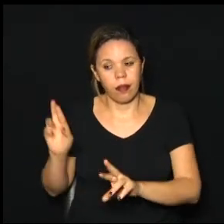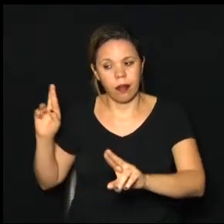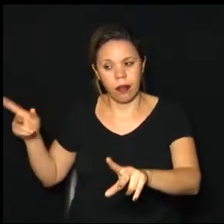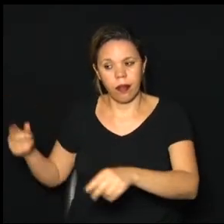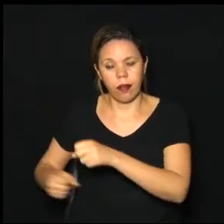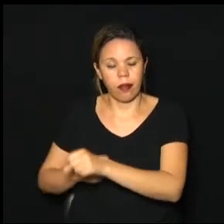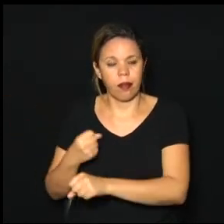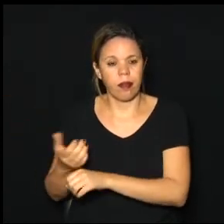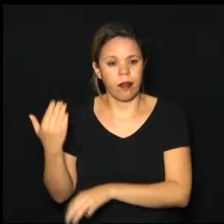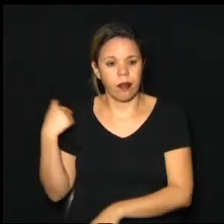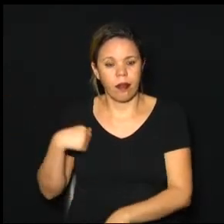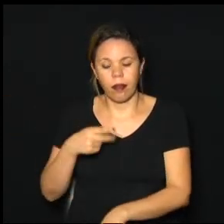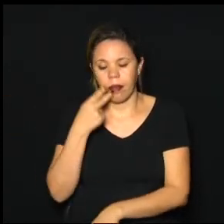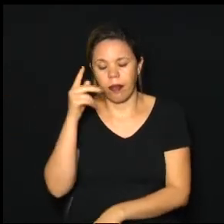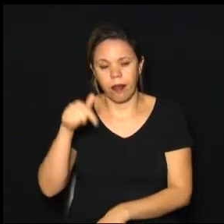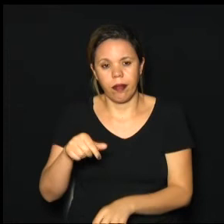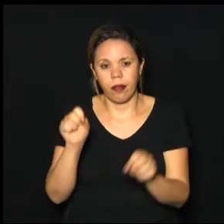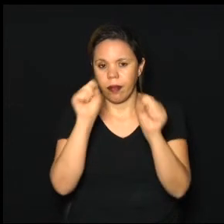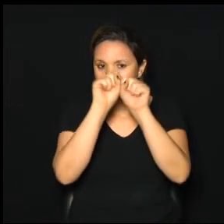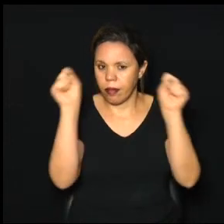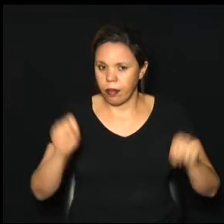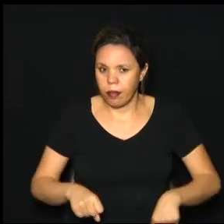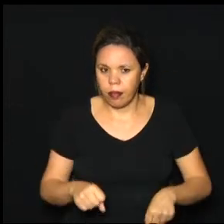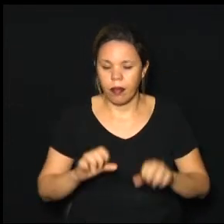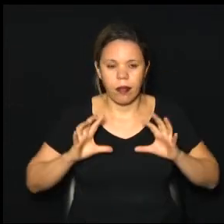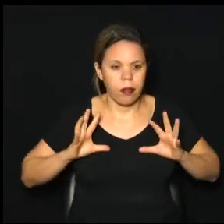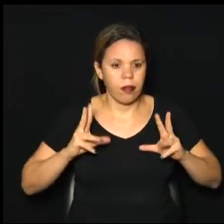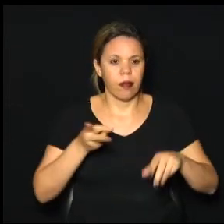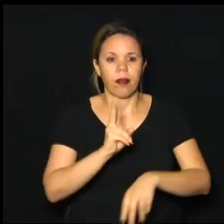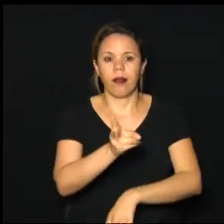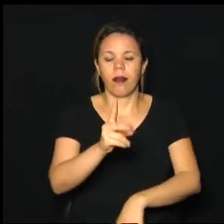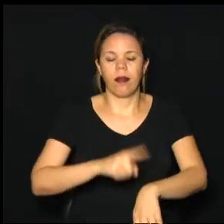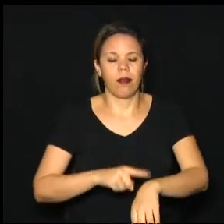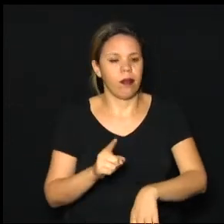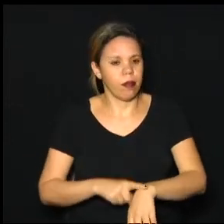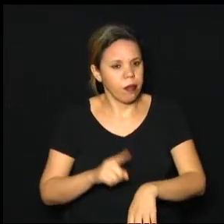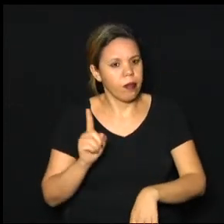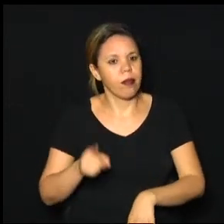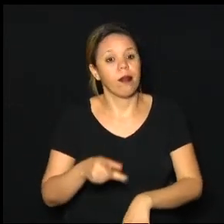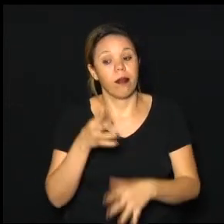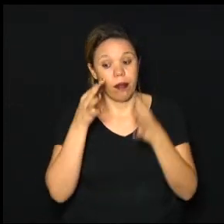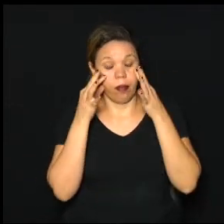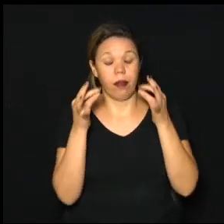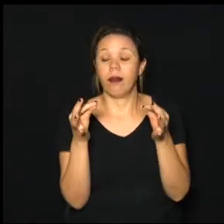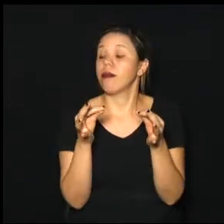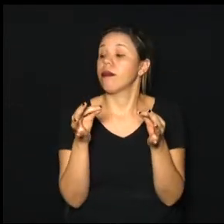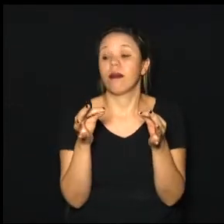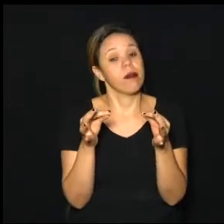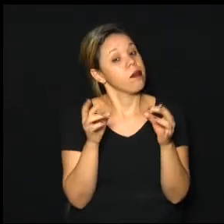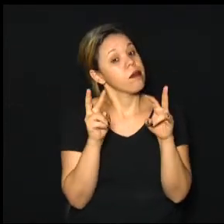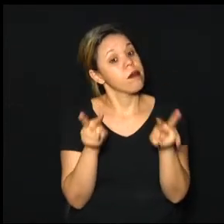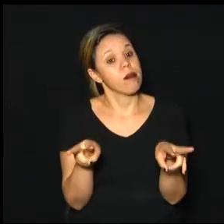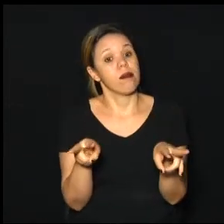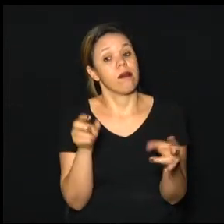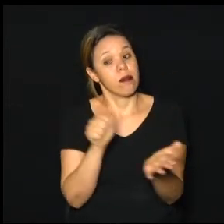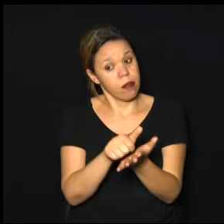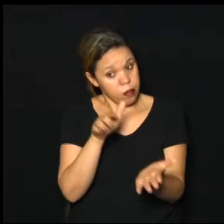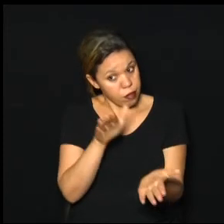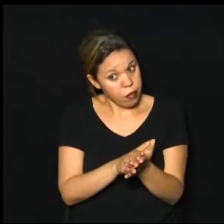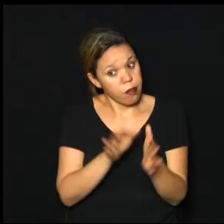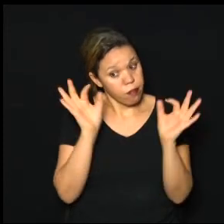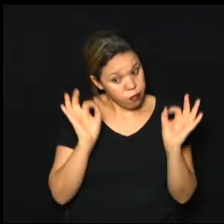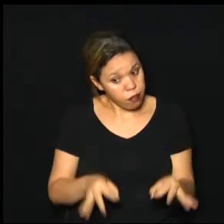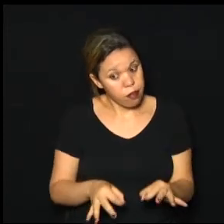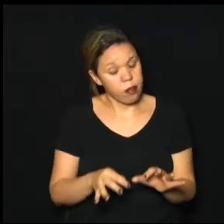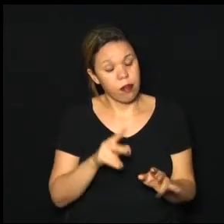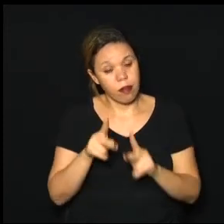2018, está dizendo sistematicamente e a todo momento que ela vai ficar de olho e que ela vai punir de forma